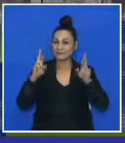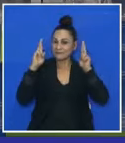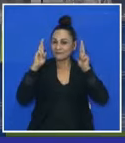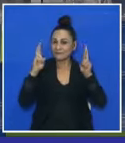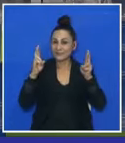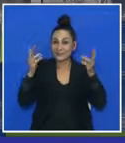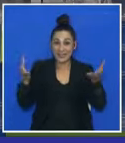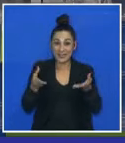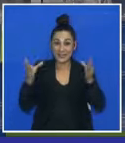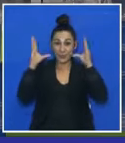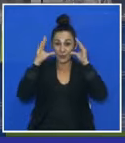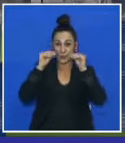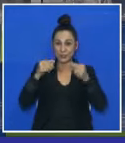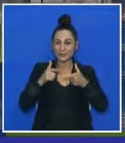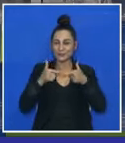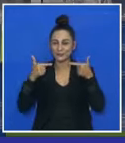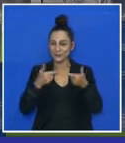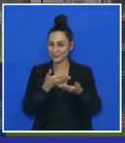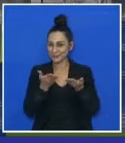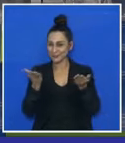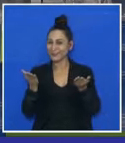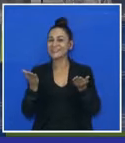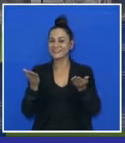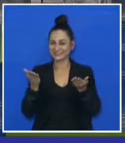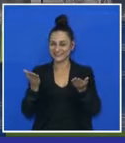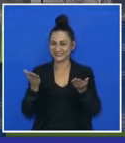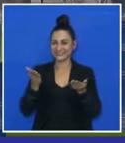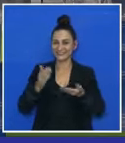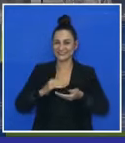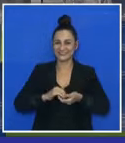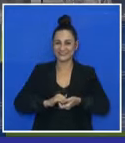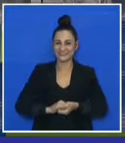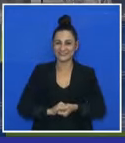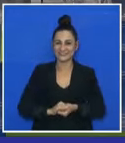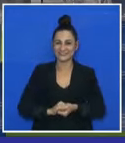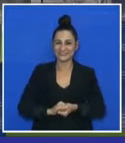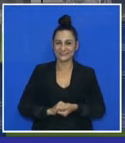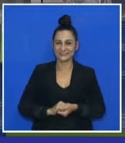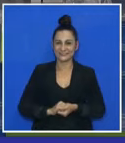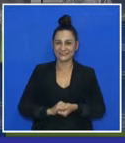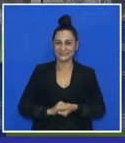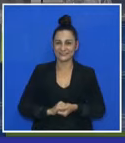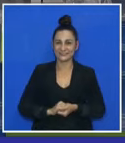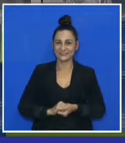Dedos cruzados, será que essa noite é a sua noite da sorte?